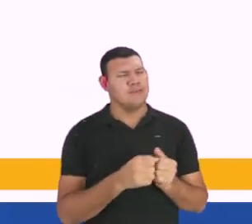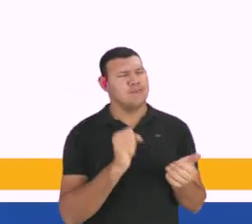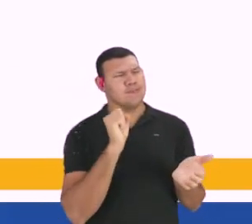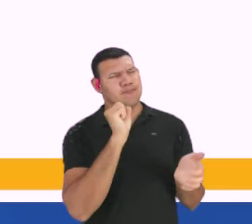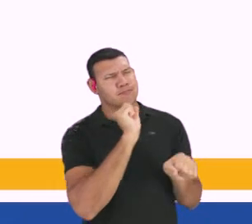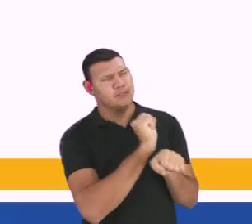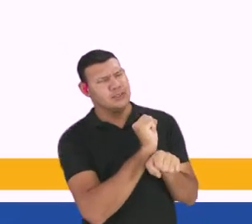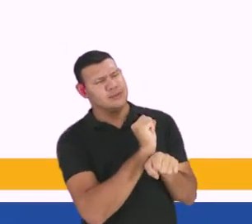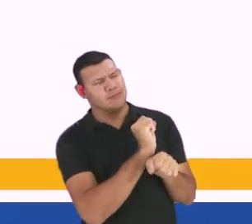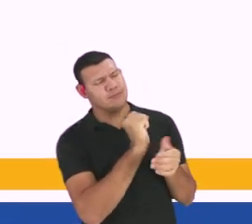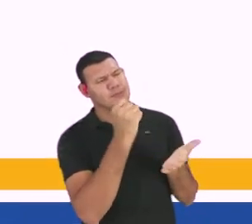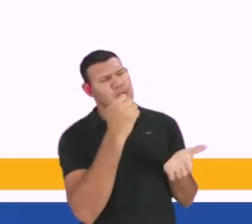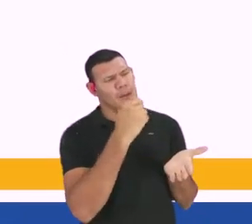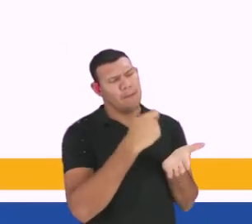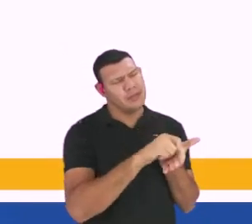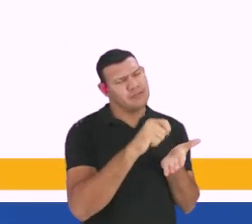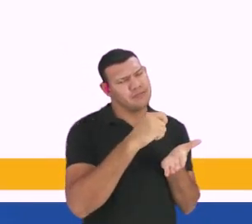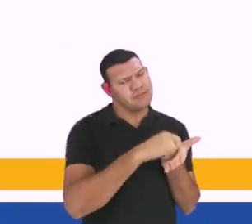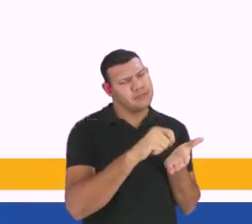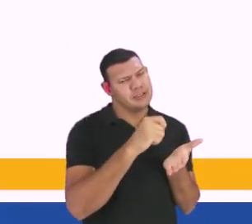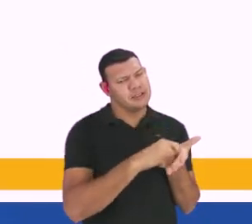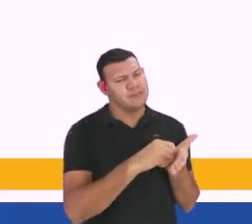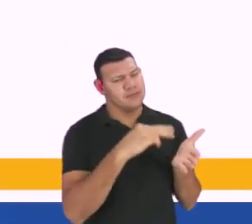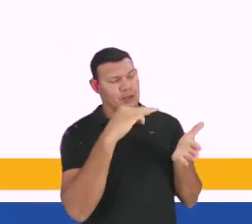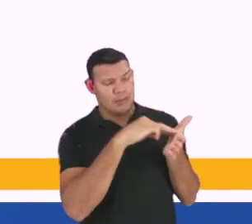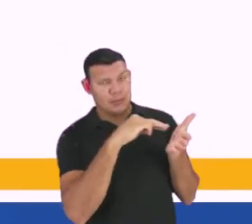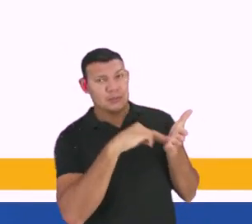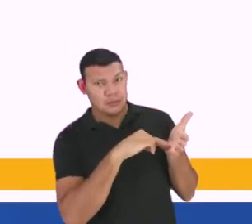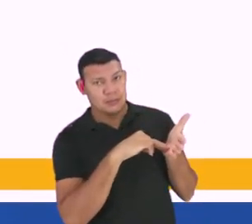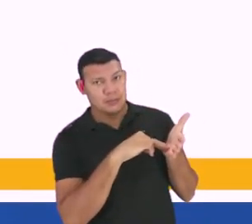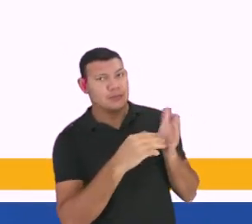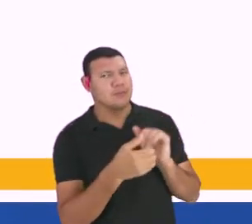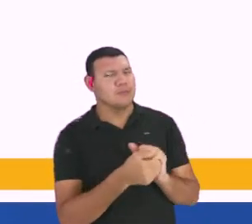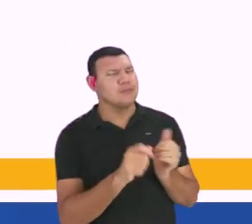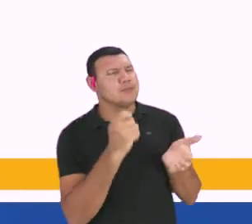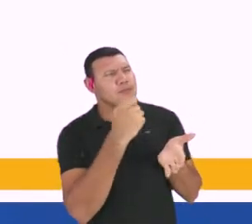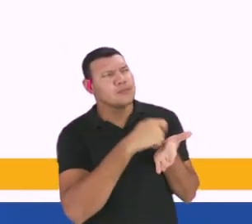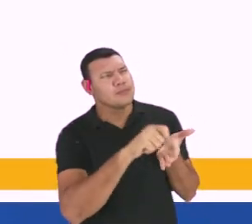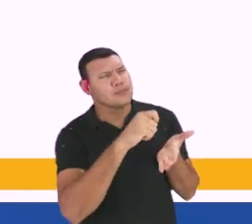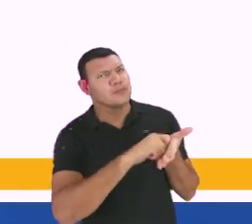paro de maneira mais calculista, mais metodológica para